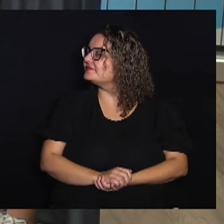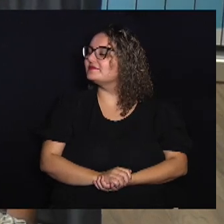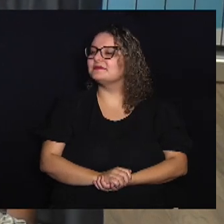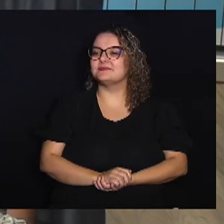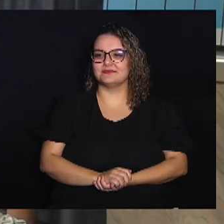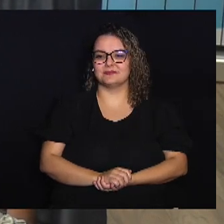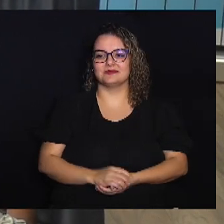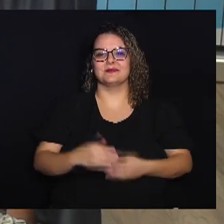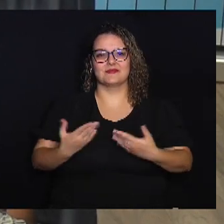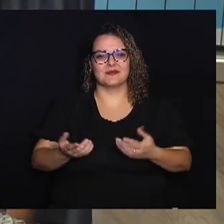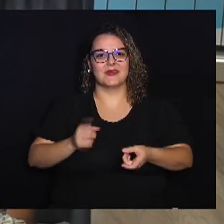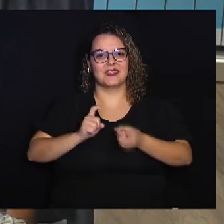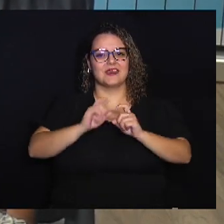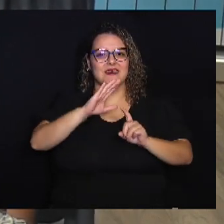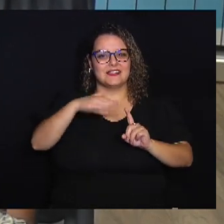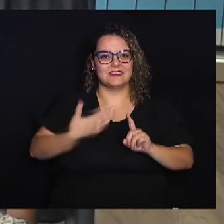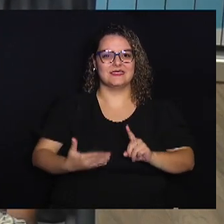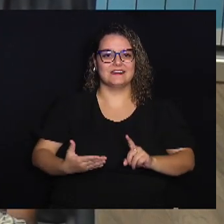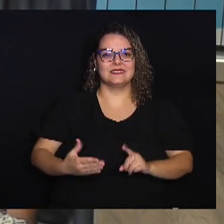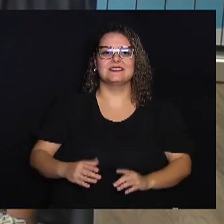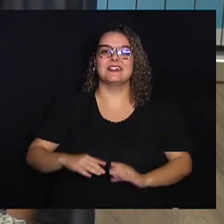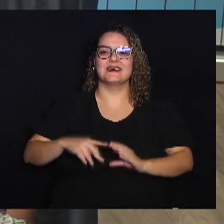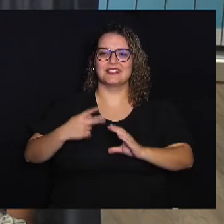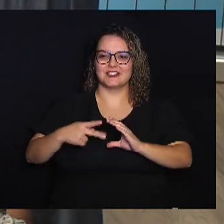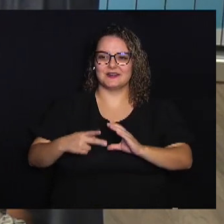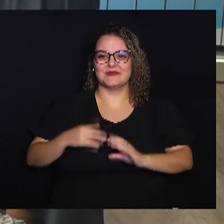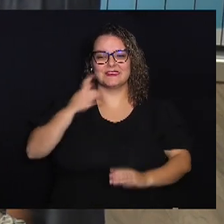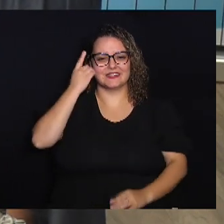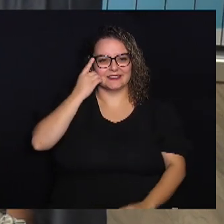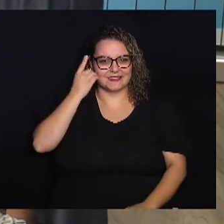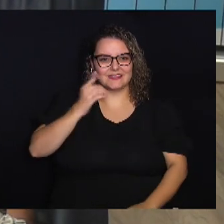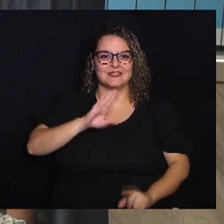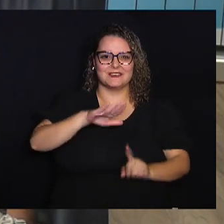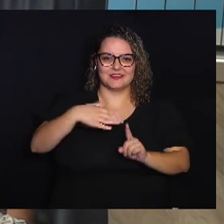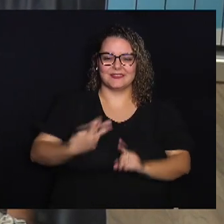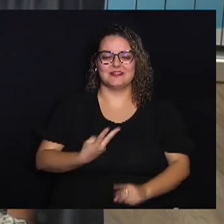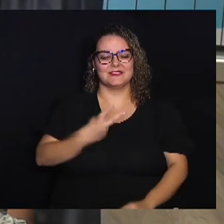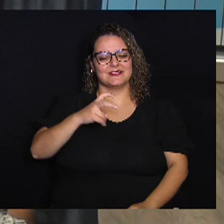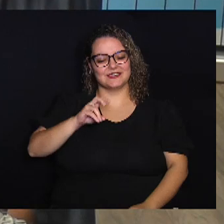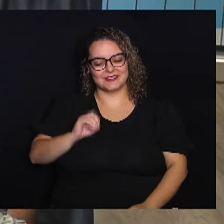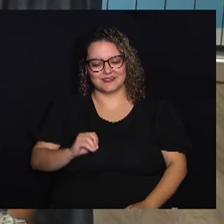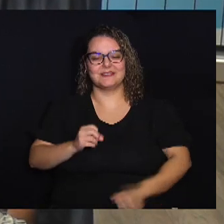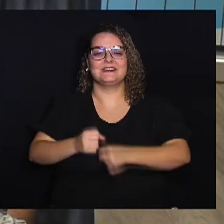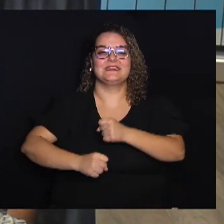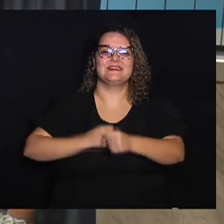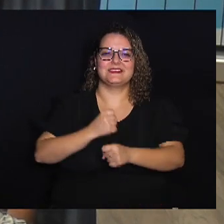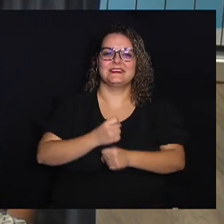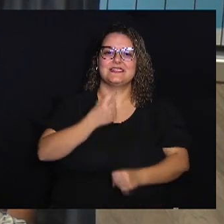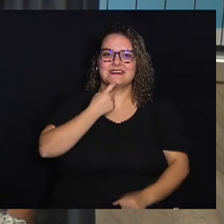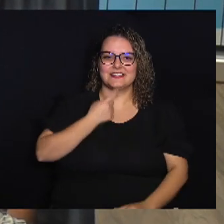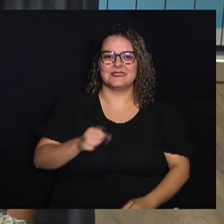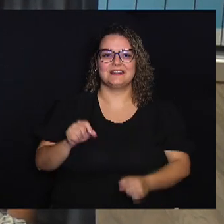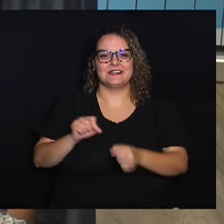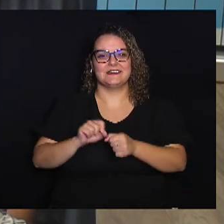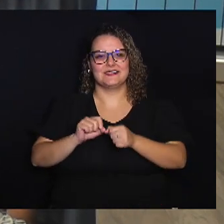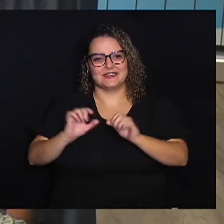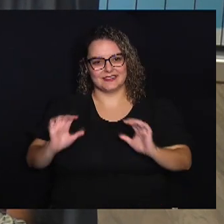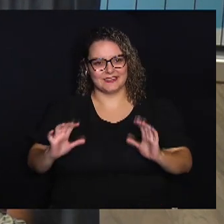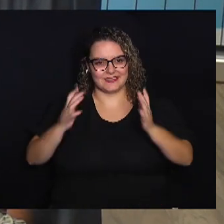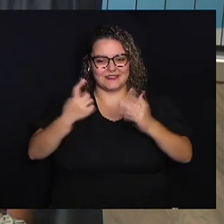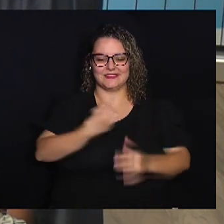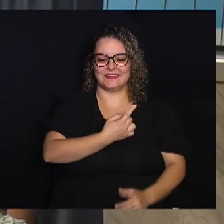Está então a solenidade na Câmara dos Deputados em homenagem aos 250 anos de Campinas, que será comemorado no